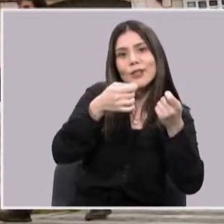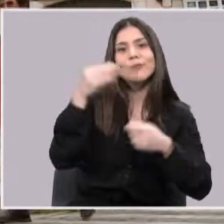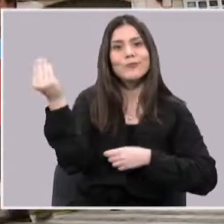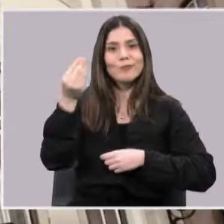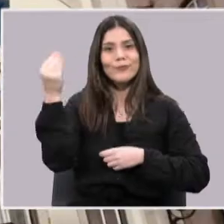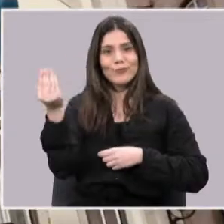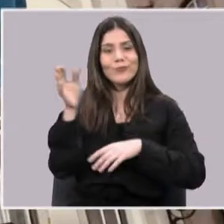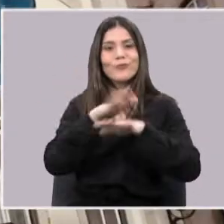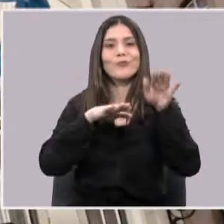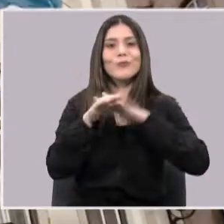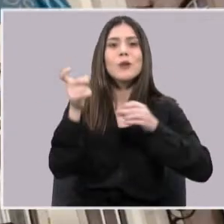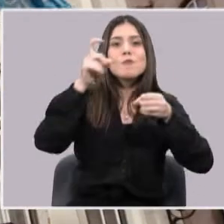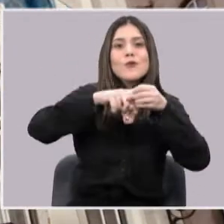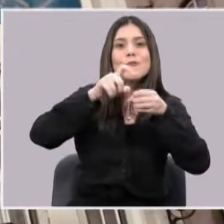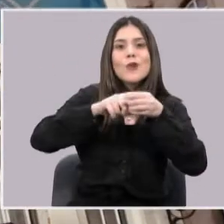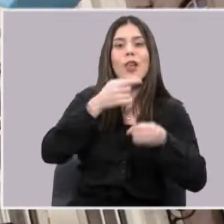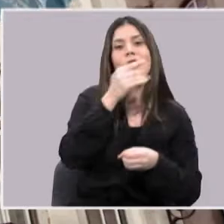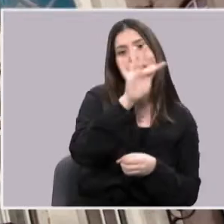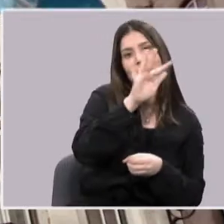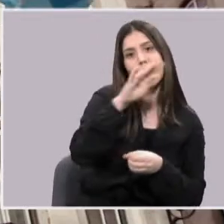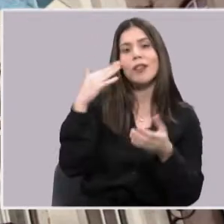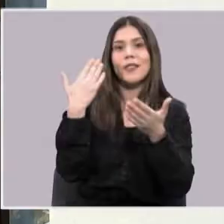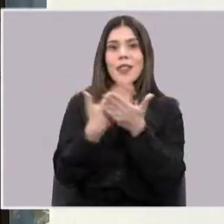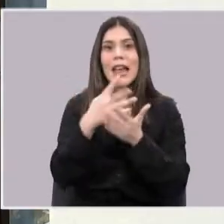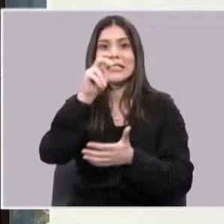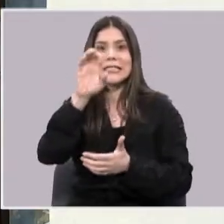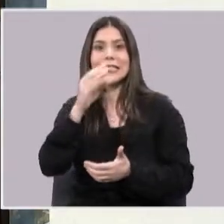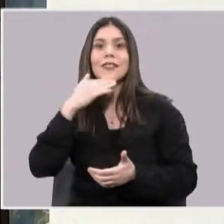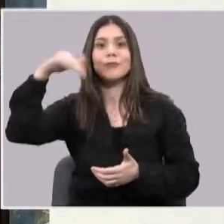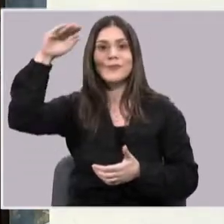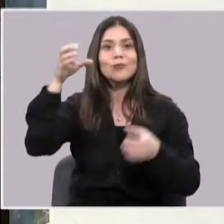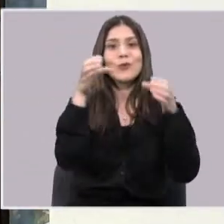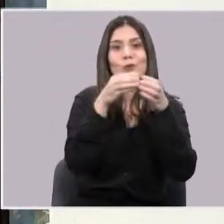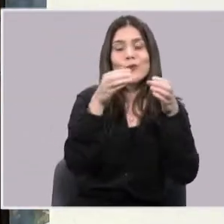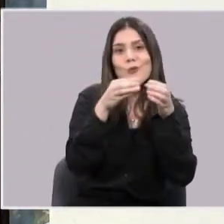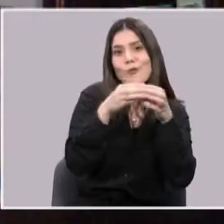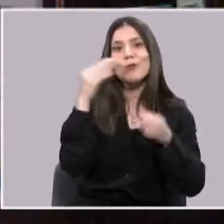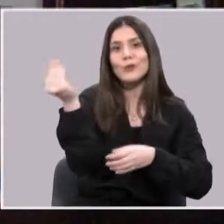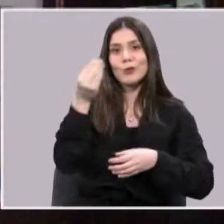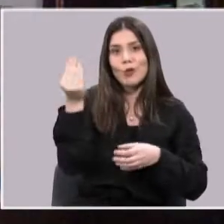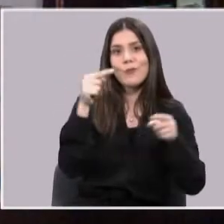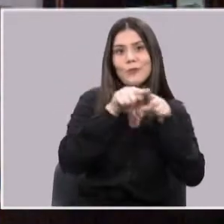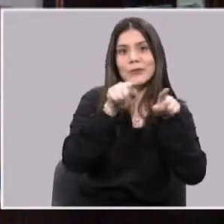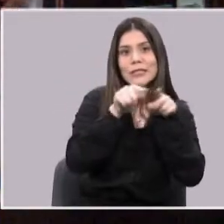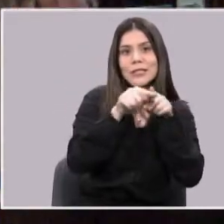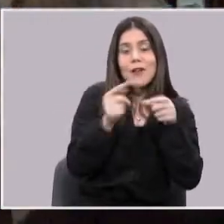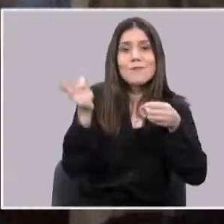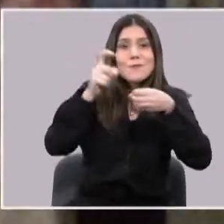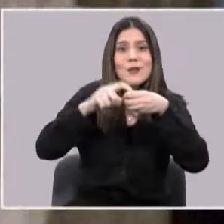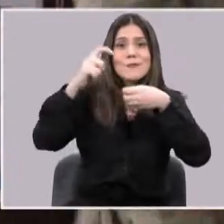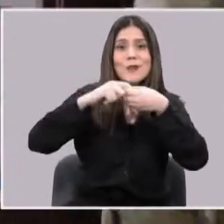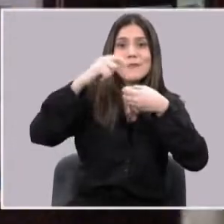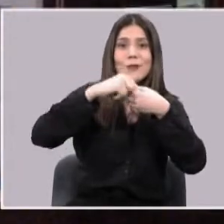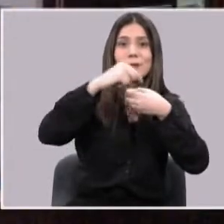juventudes partidárias. Fazem parte delas jovens entre os 14 e os 30 anos. Uma juventude partidária é uma associação de jovens que